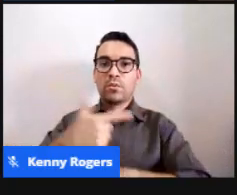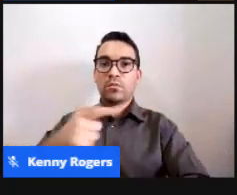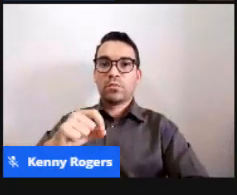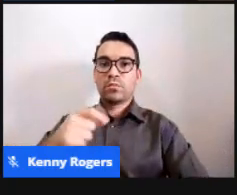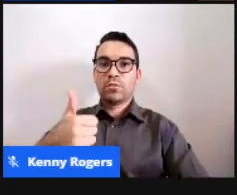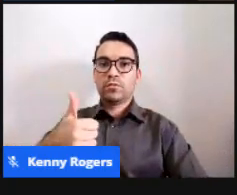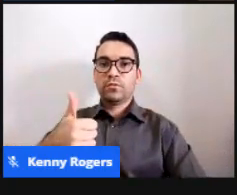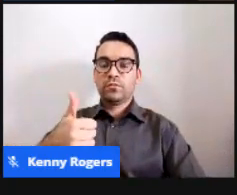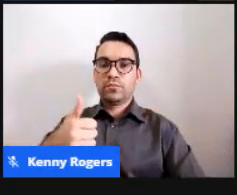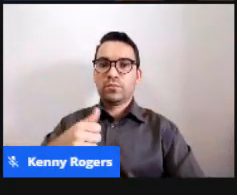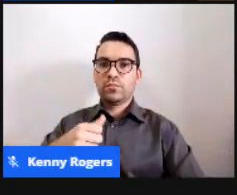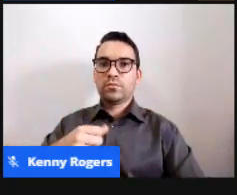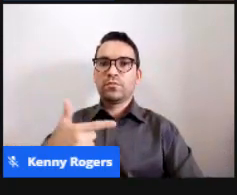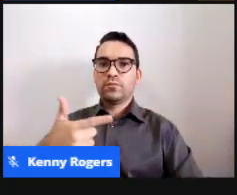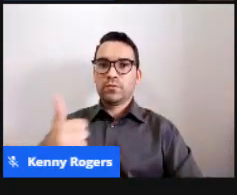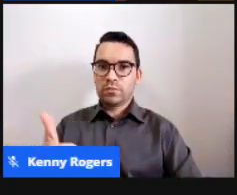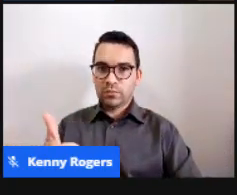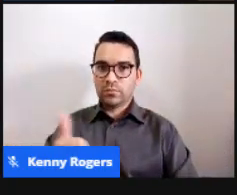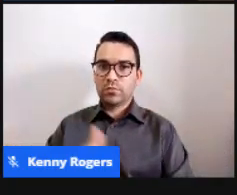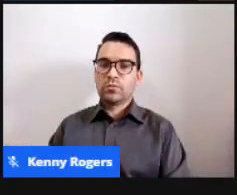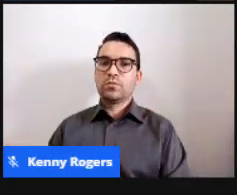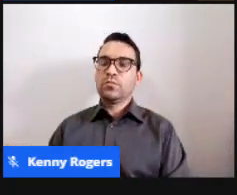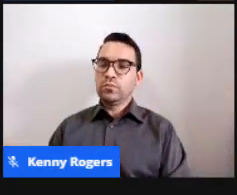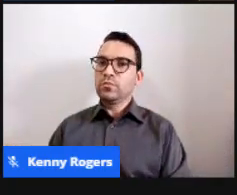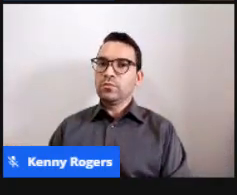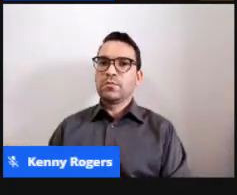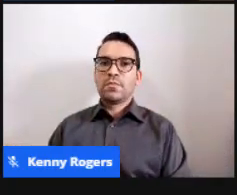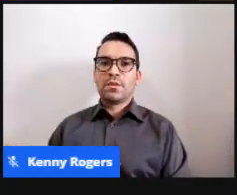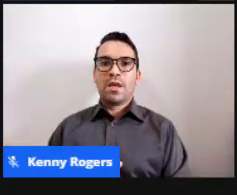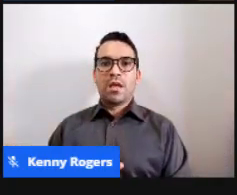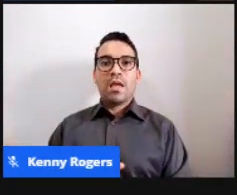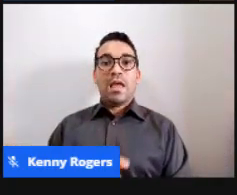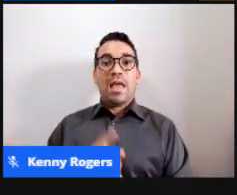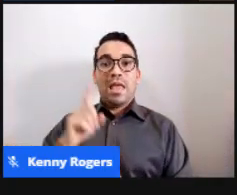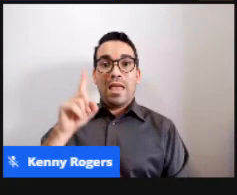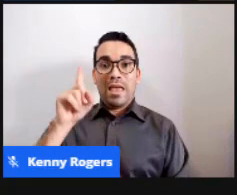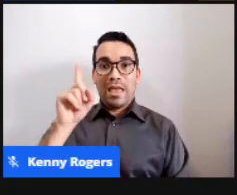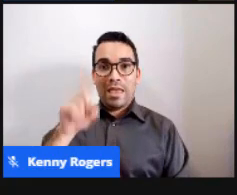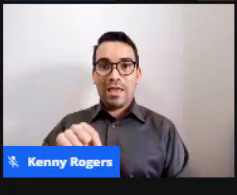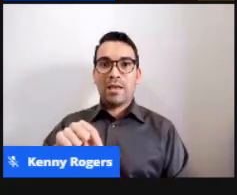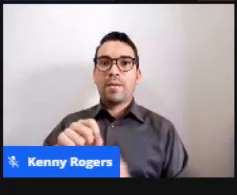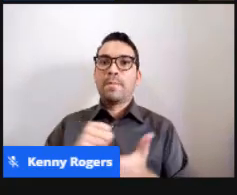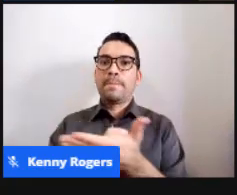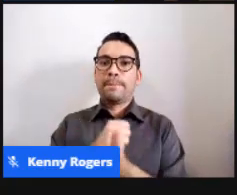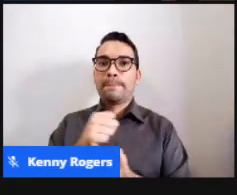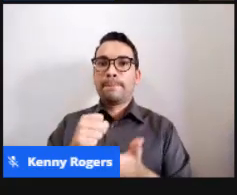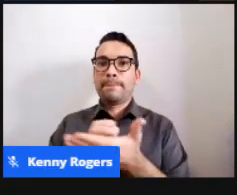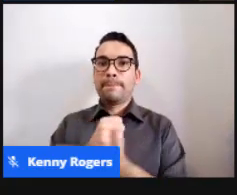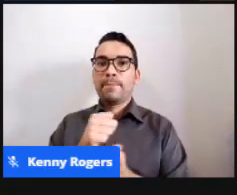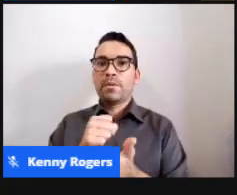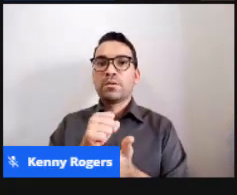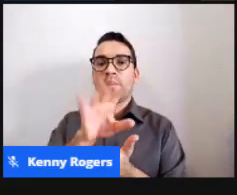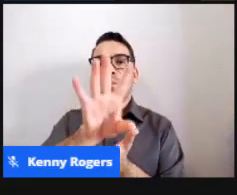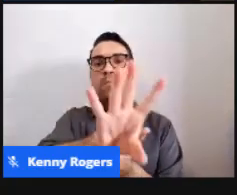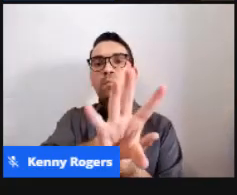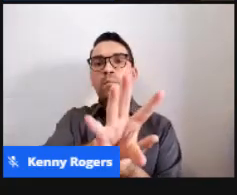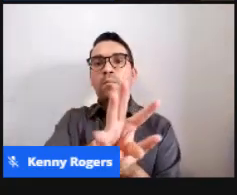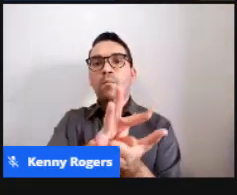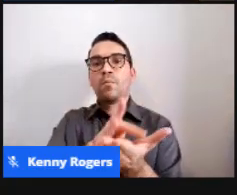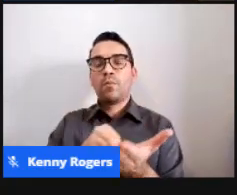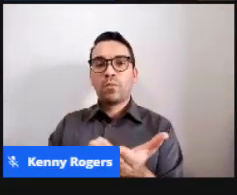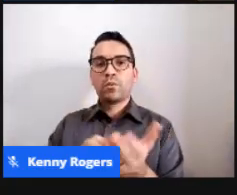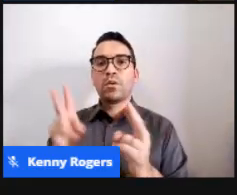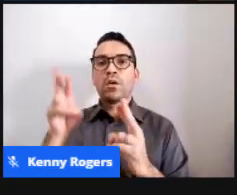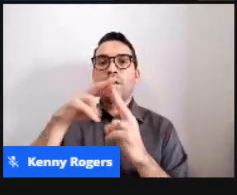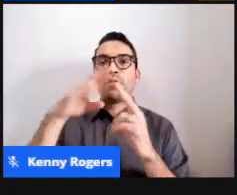referencial, ele não é uma coisa, outra coisa, não, ele está baseado no nosso referencial curricular. Vocês vão receber aí